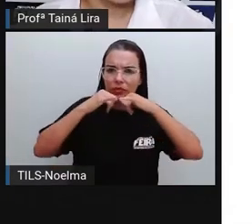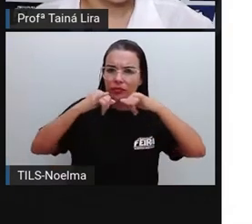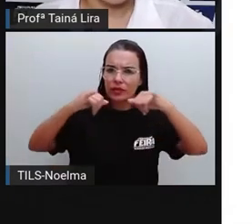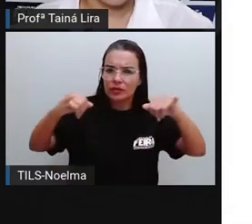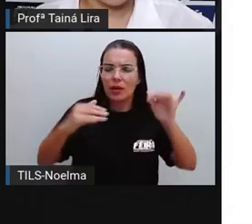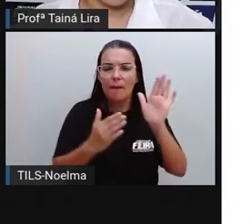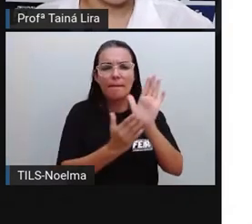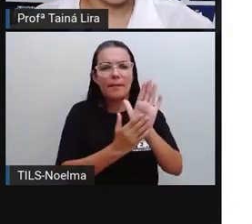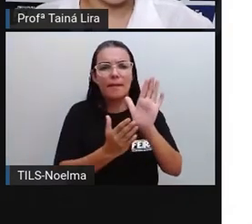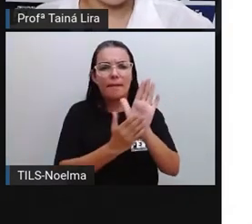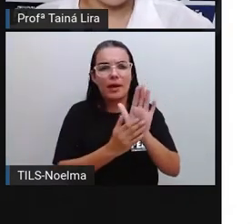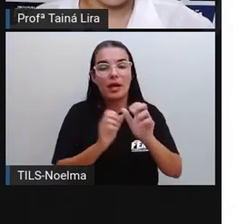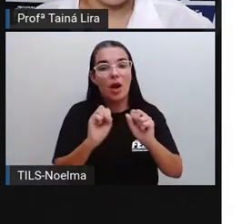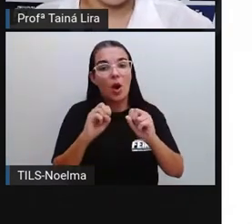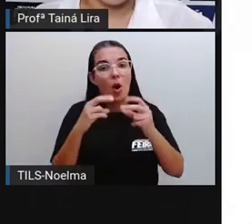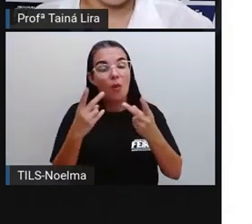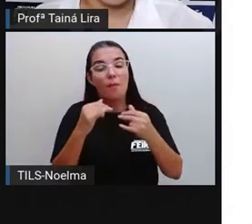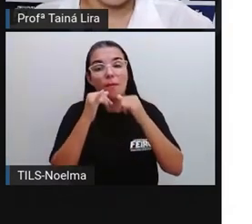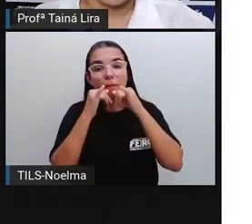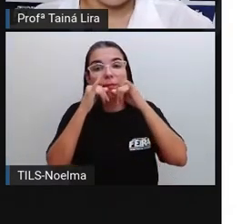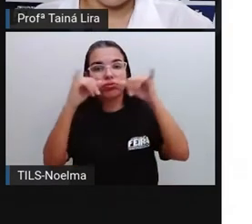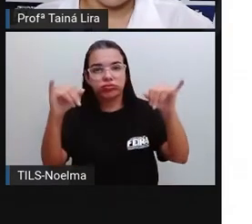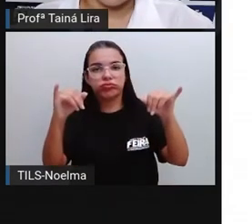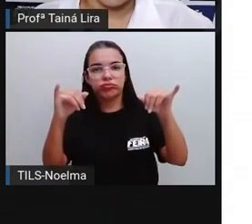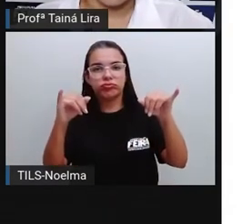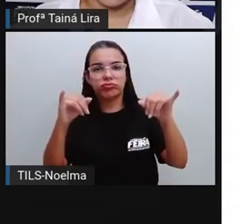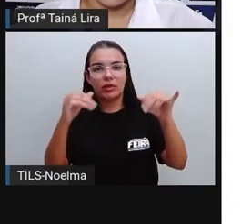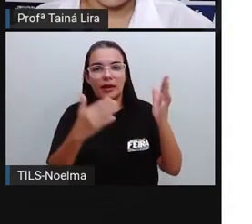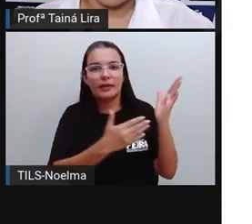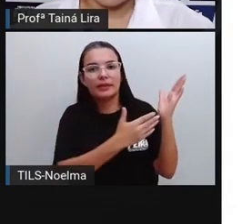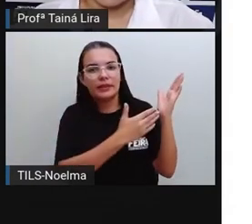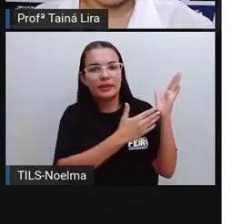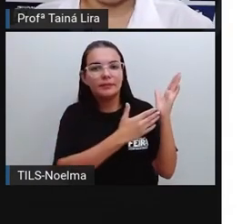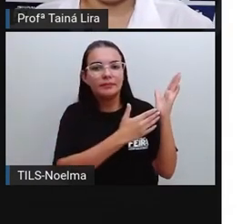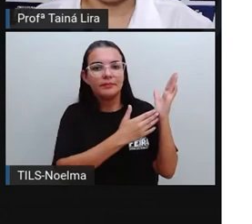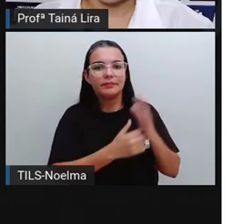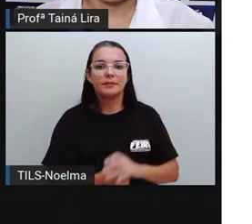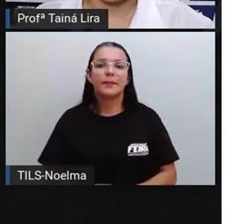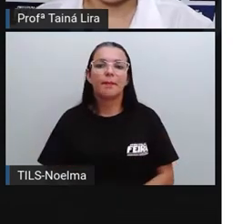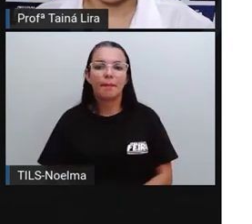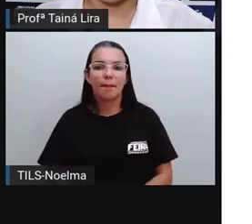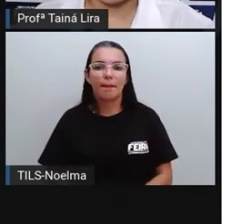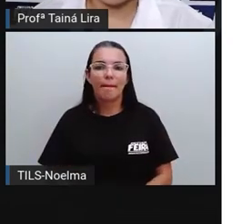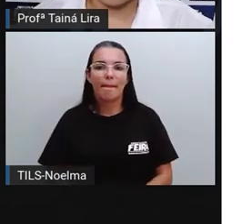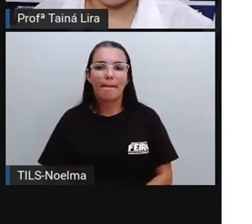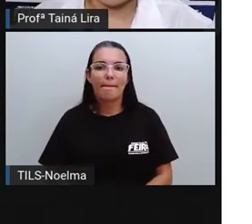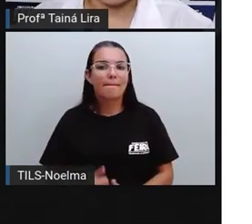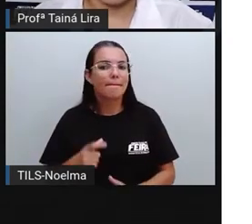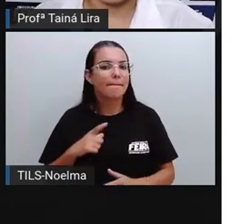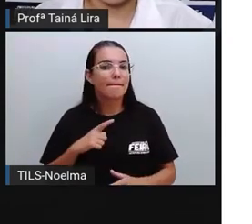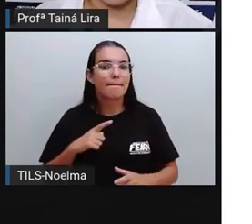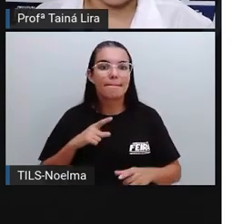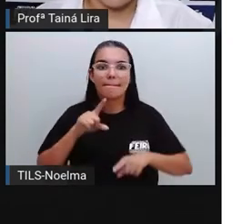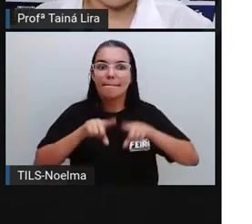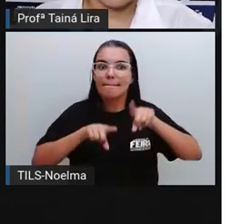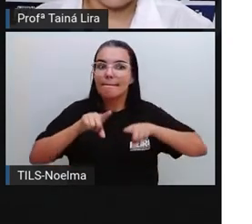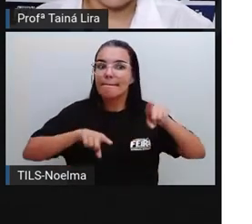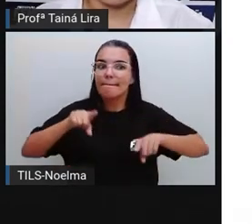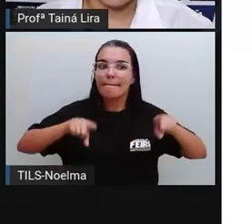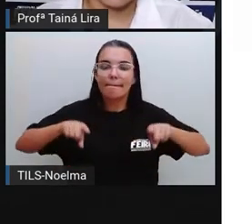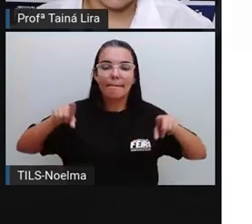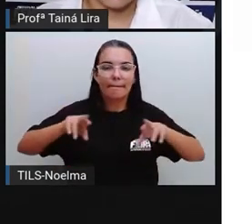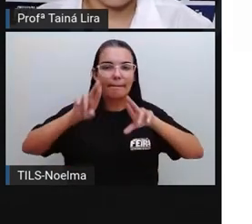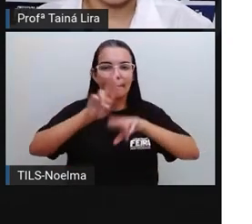campanha ou propaganda. Então, olha lá, vários recursos que podem ser utilizados,